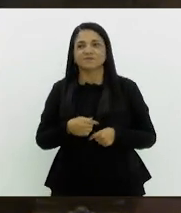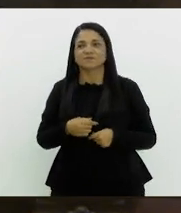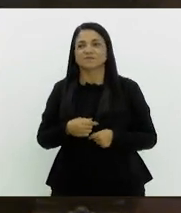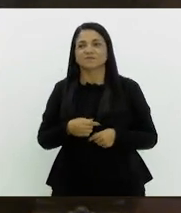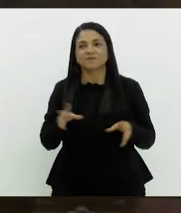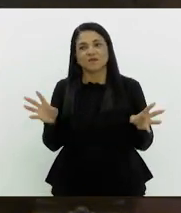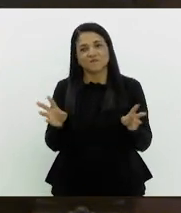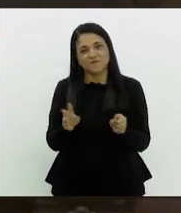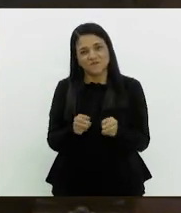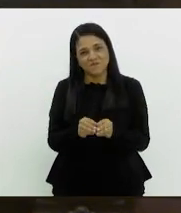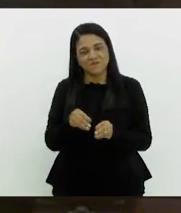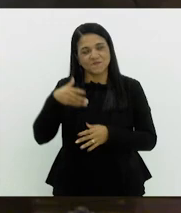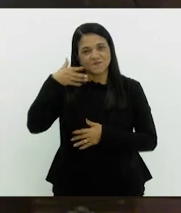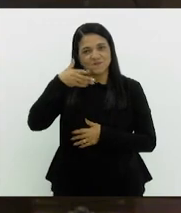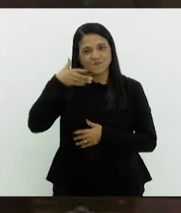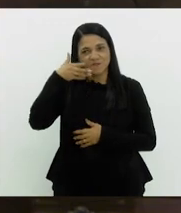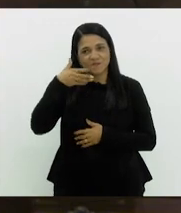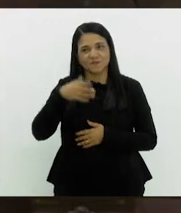considerações finais.